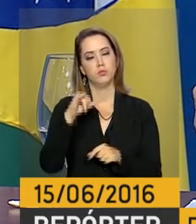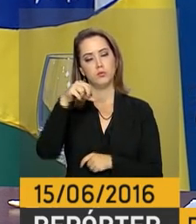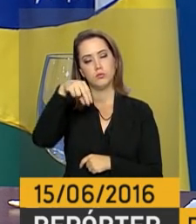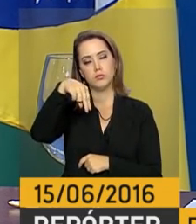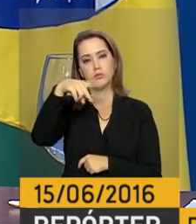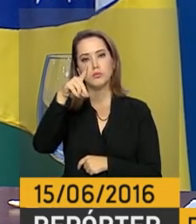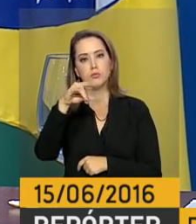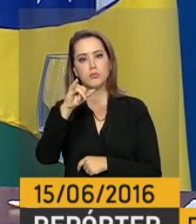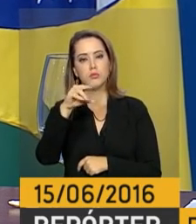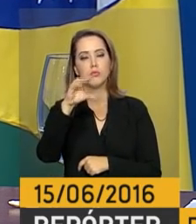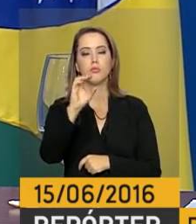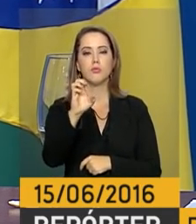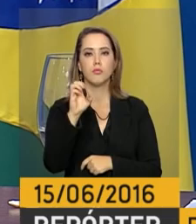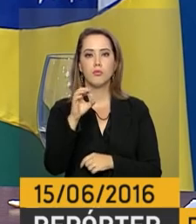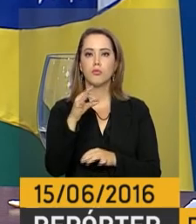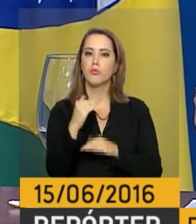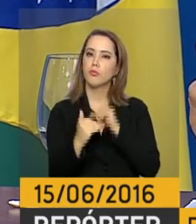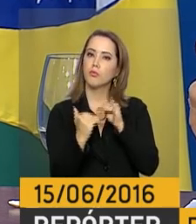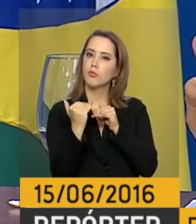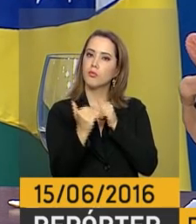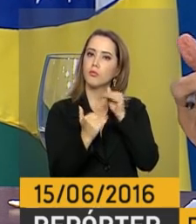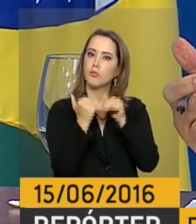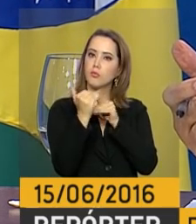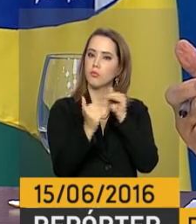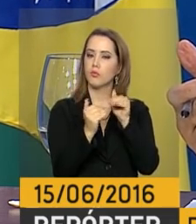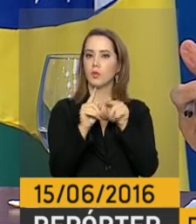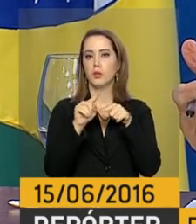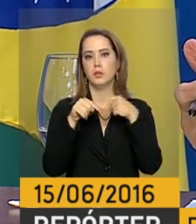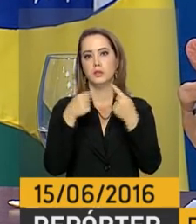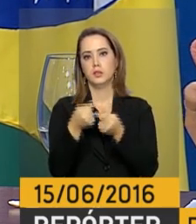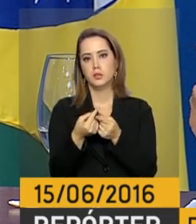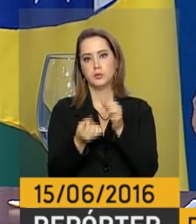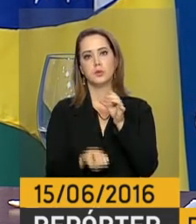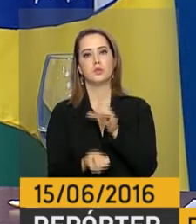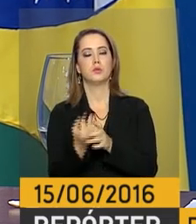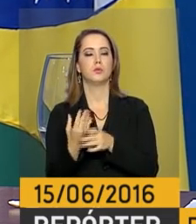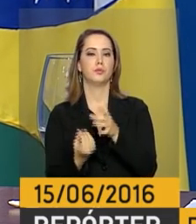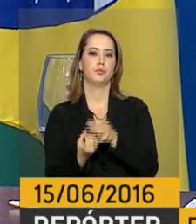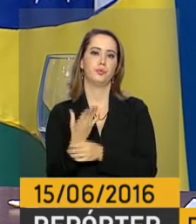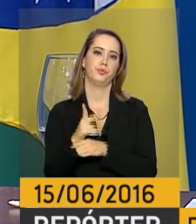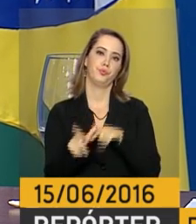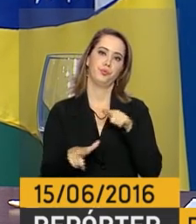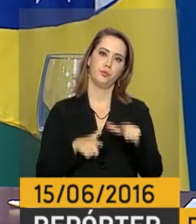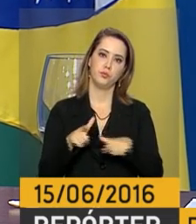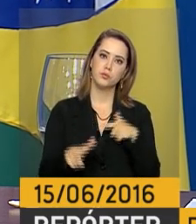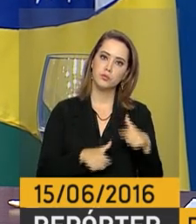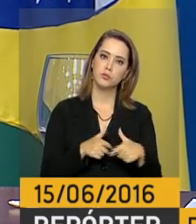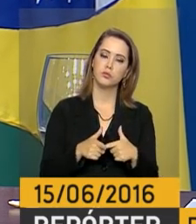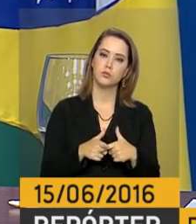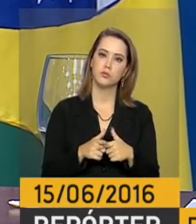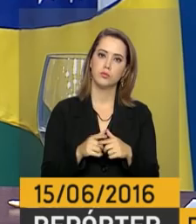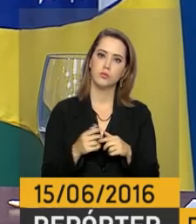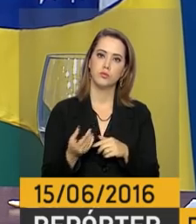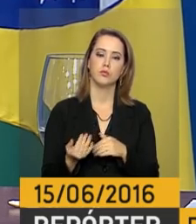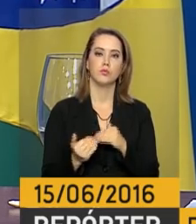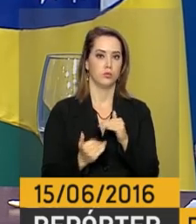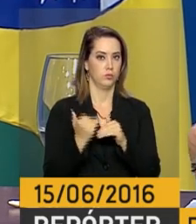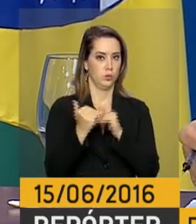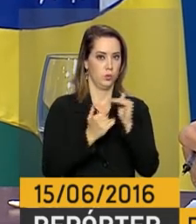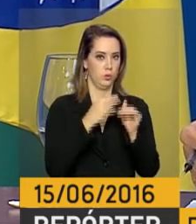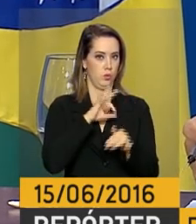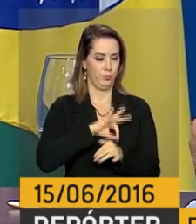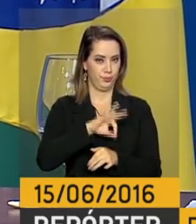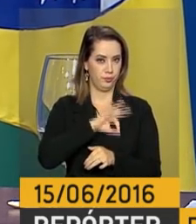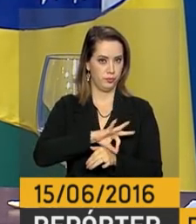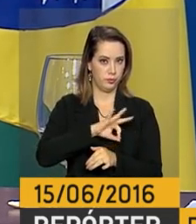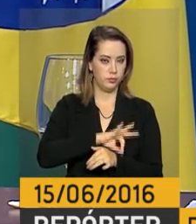reajuste, em segundo lugar a criações de cargos, né? Índices de reajustes e criações de